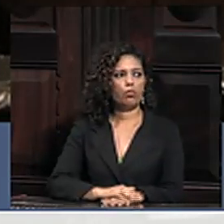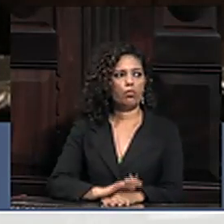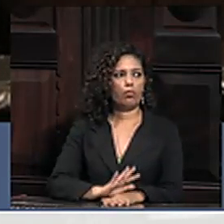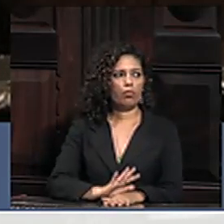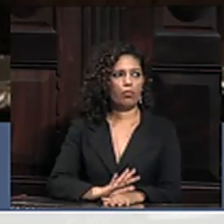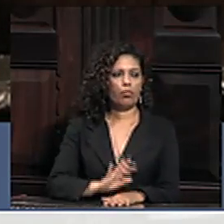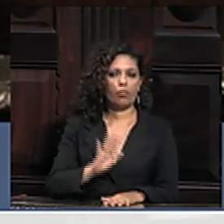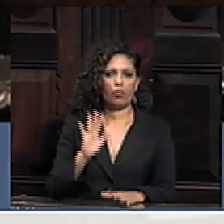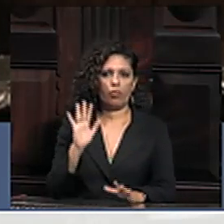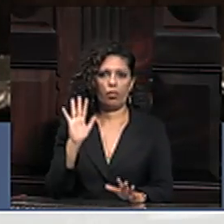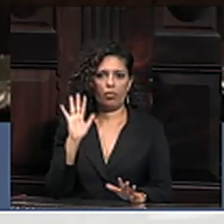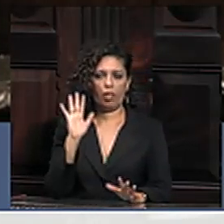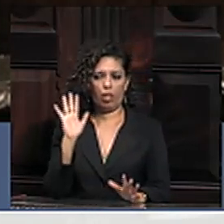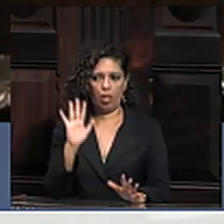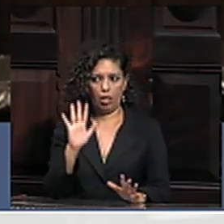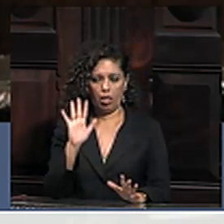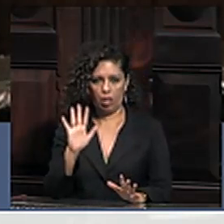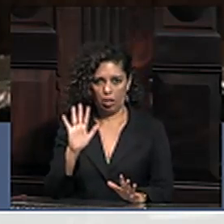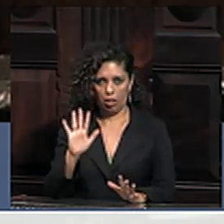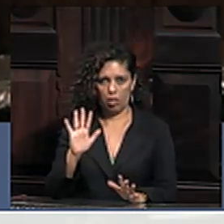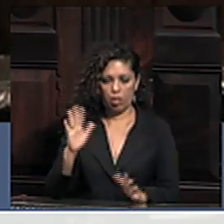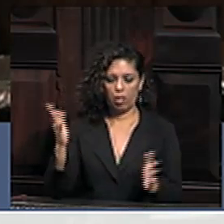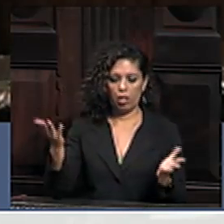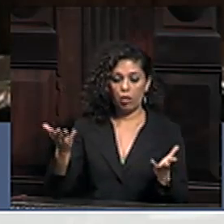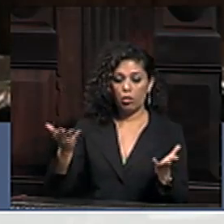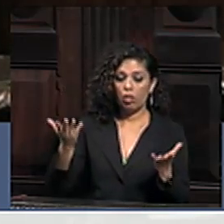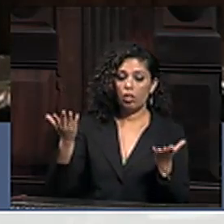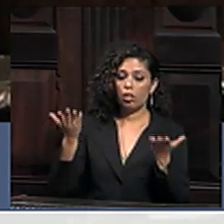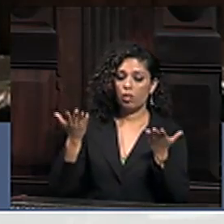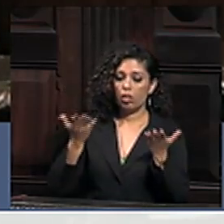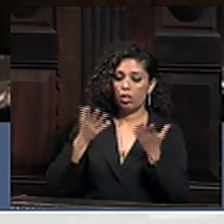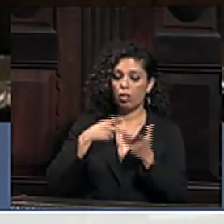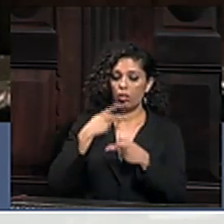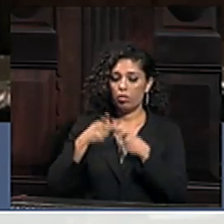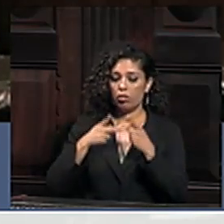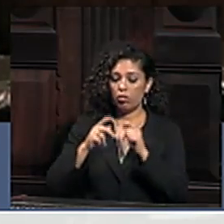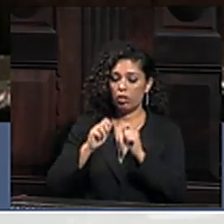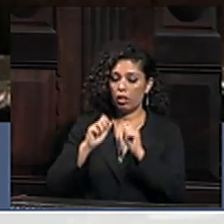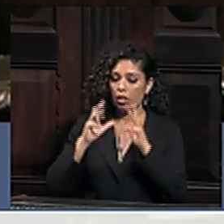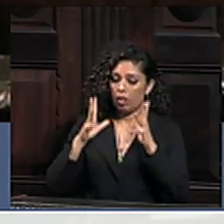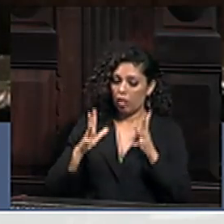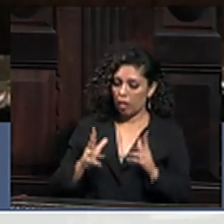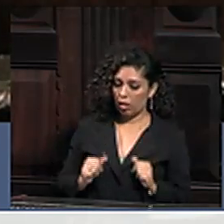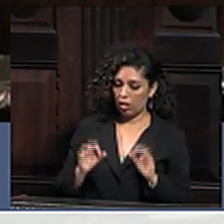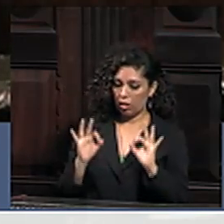limpar a área e para evitar interpretações maledicentes,